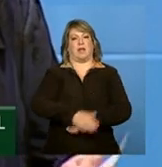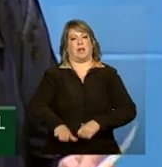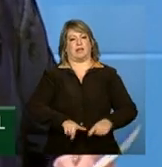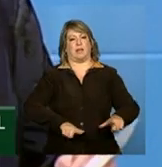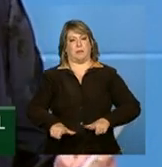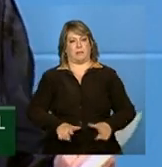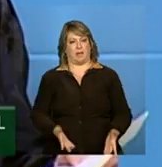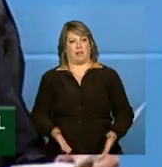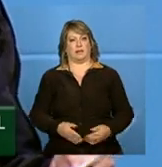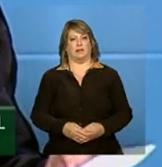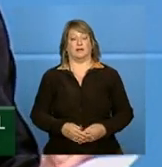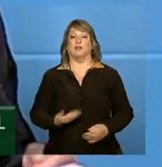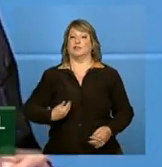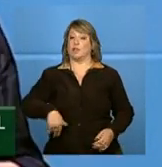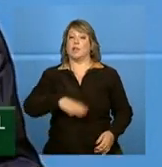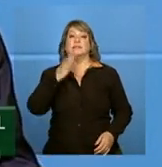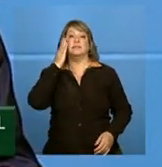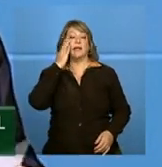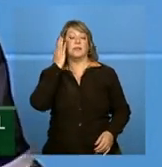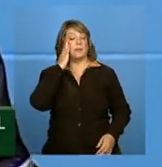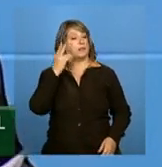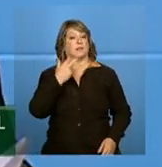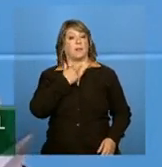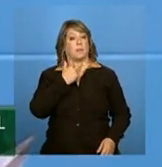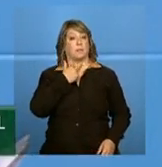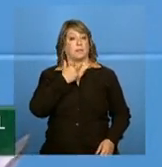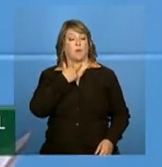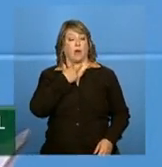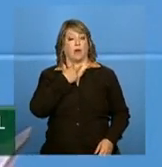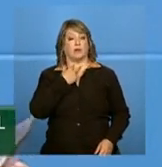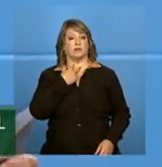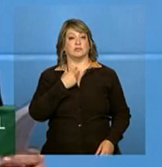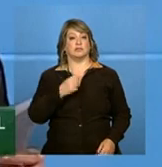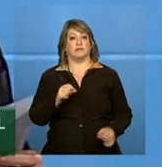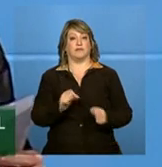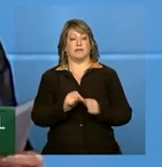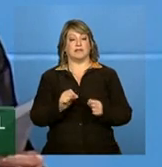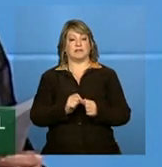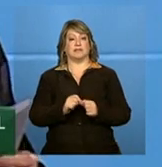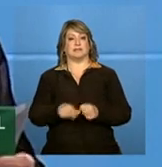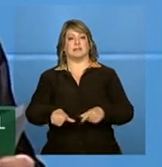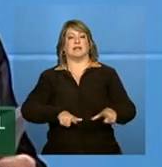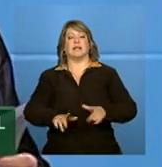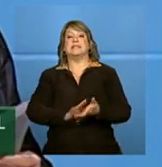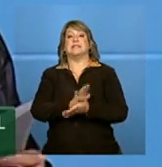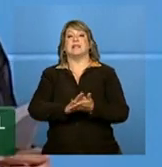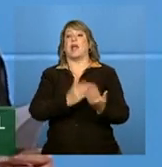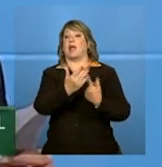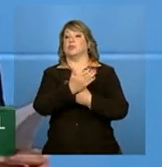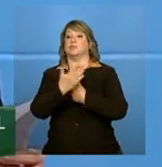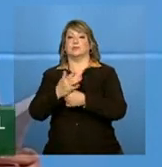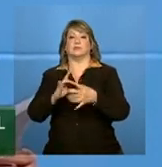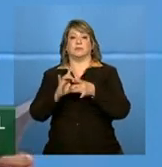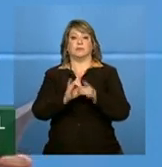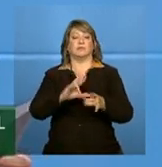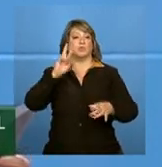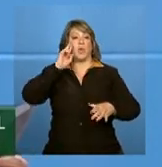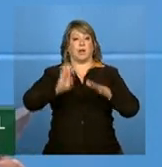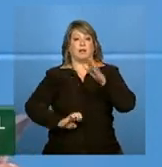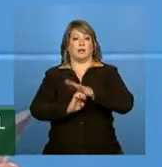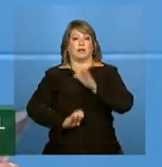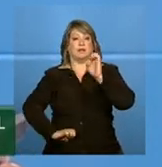sabemos que não podemos e nem devemos agir sem a cooperação dos nossos parceiros, empregadores,